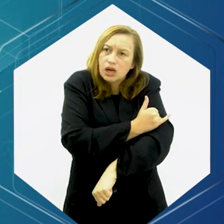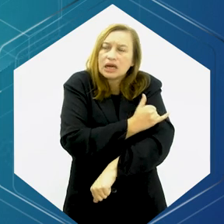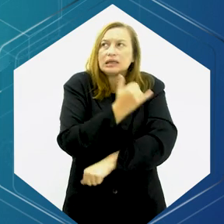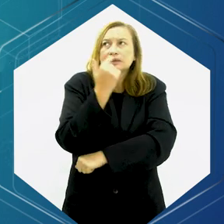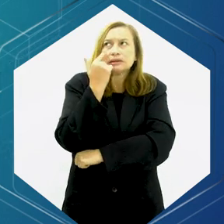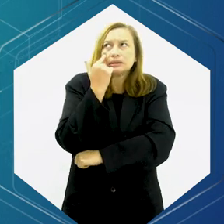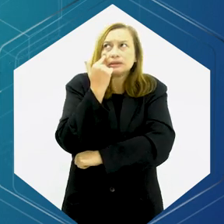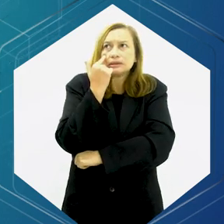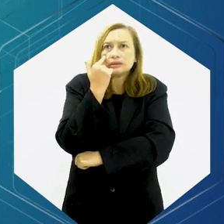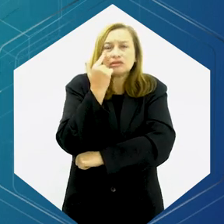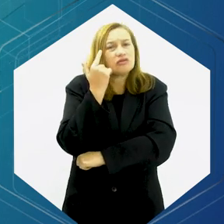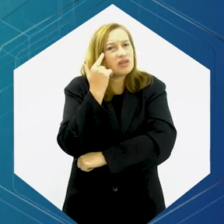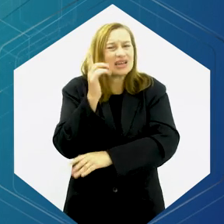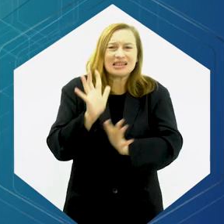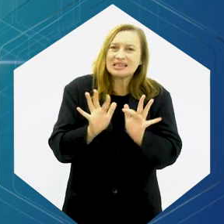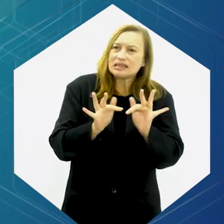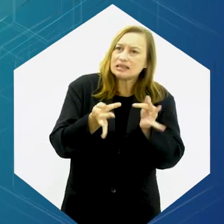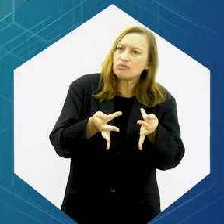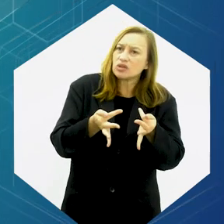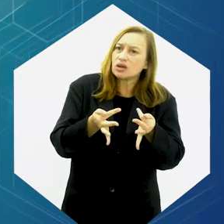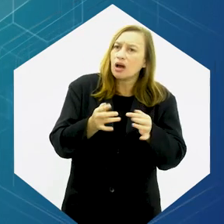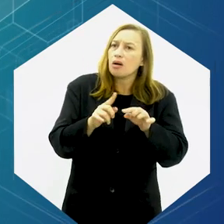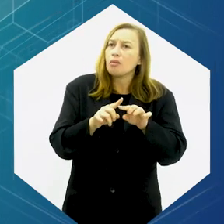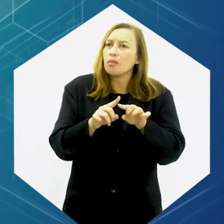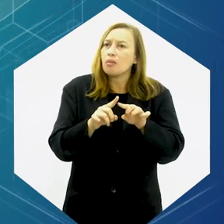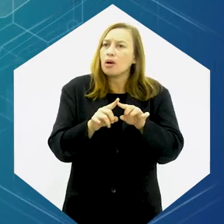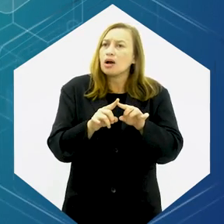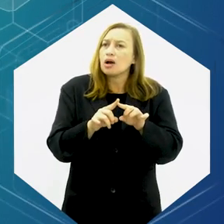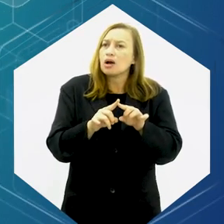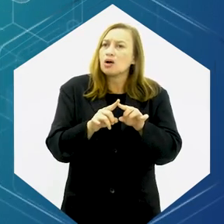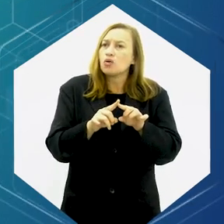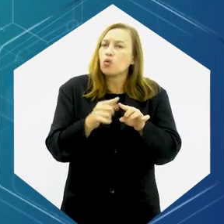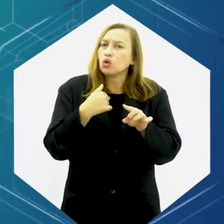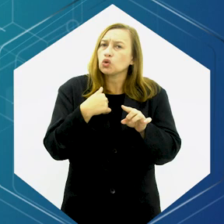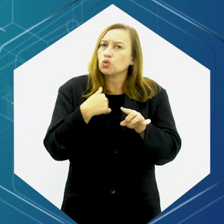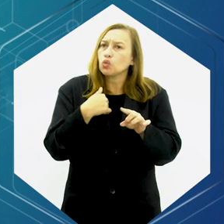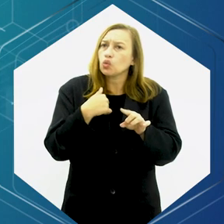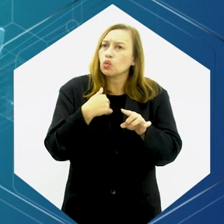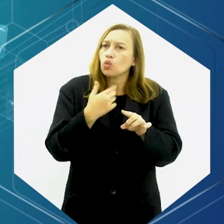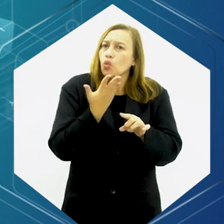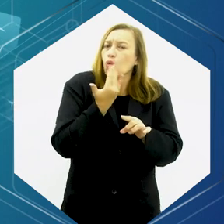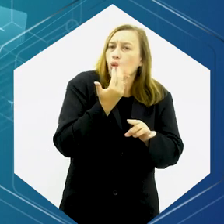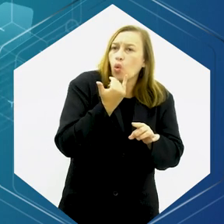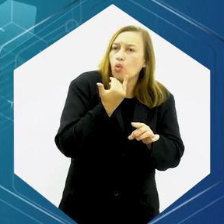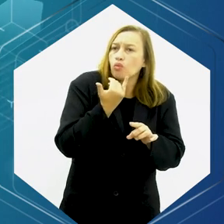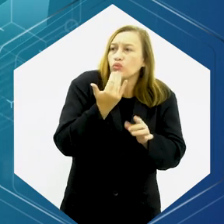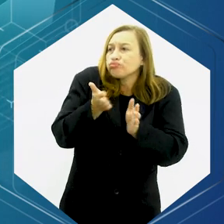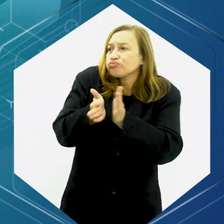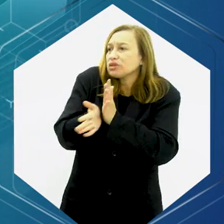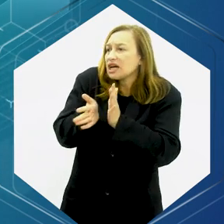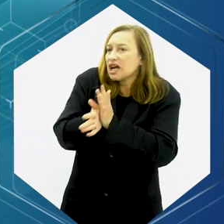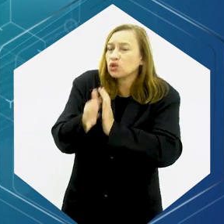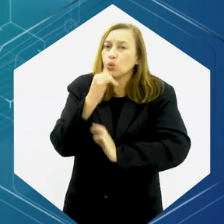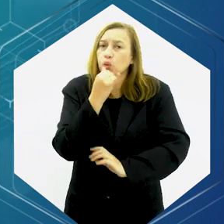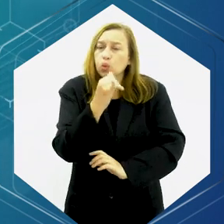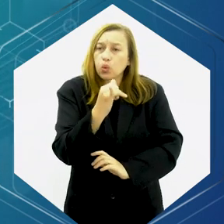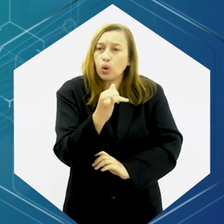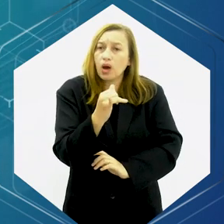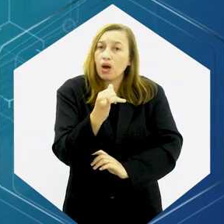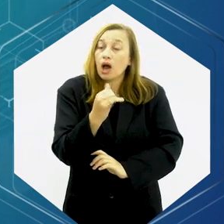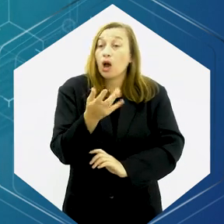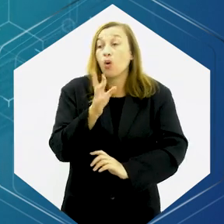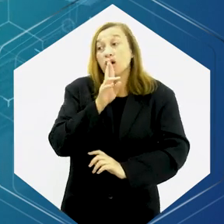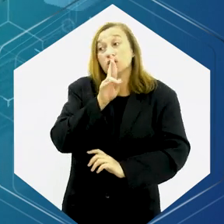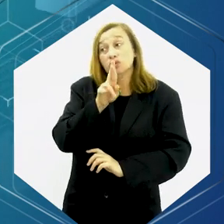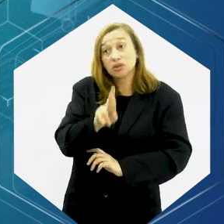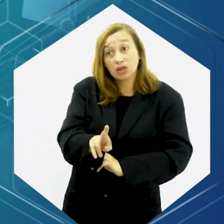até até certo ponto é bastante simples eh quanto eu consumo e quanto eu gasto e isso vai